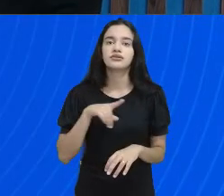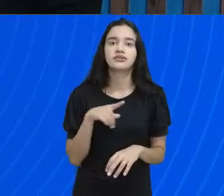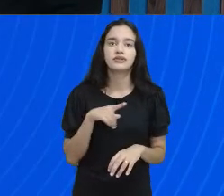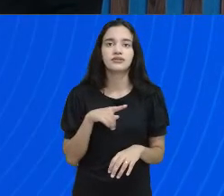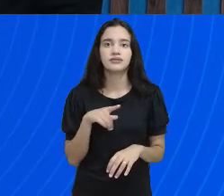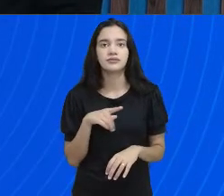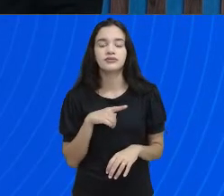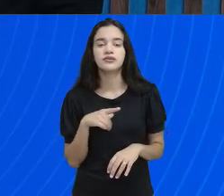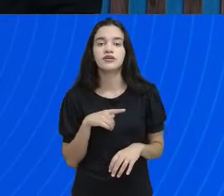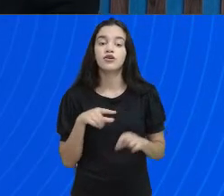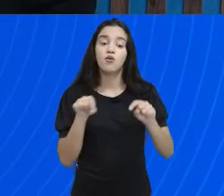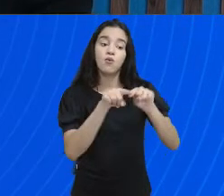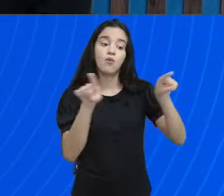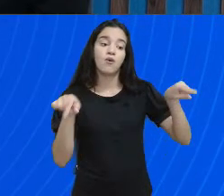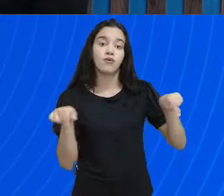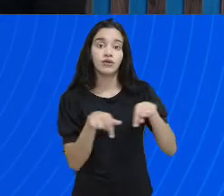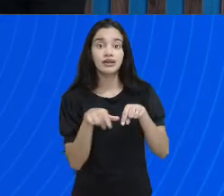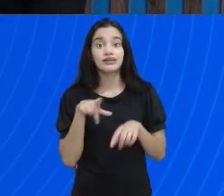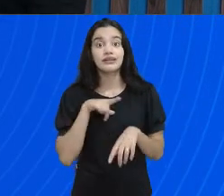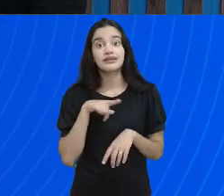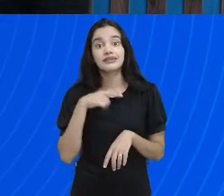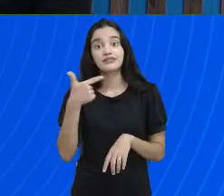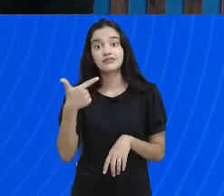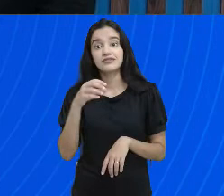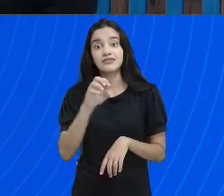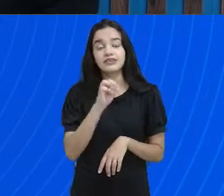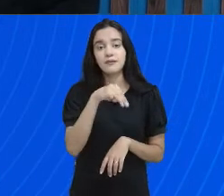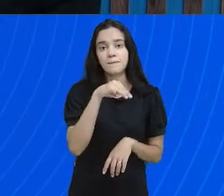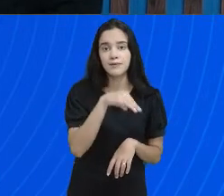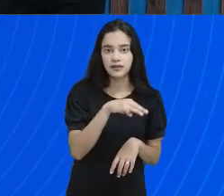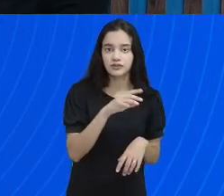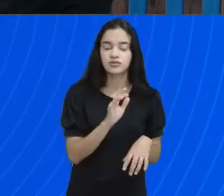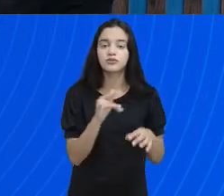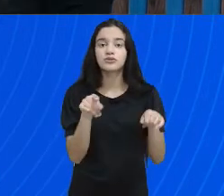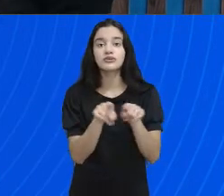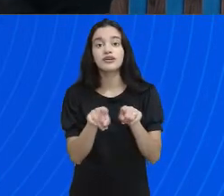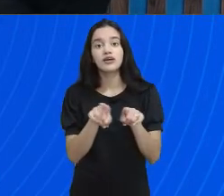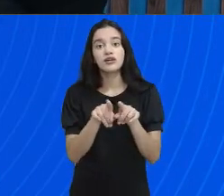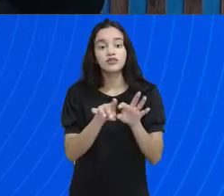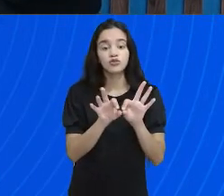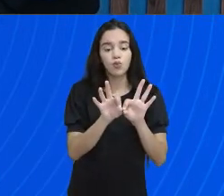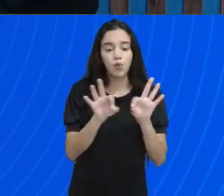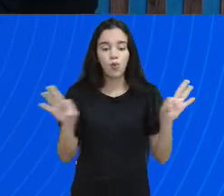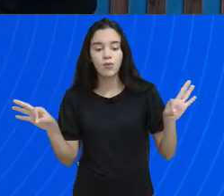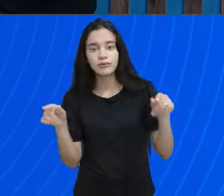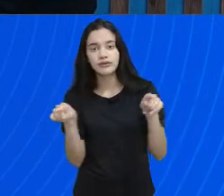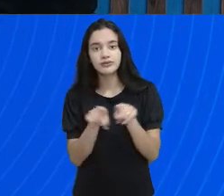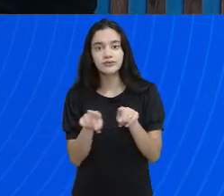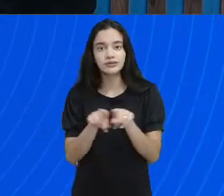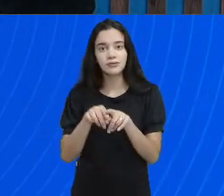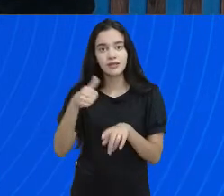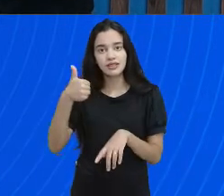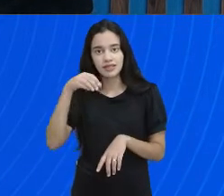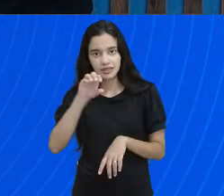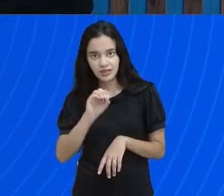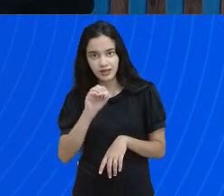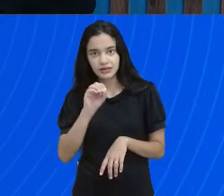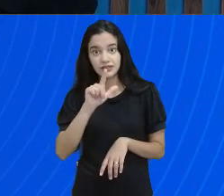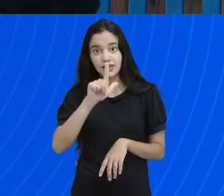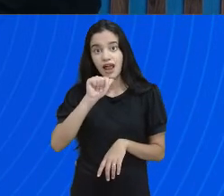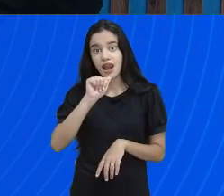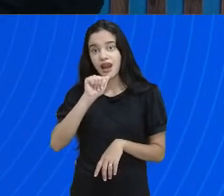quadra que tem 20 metros de comprimento por 10 de largura, né? E aí tem